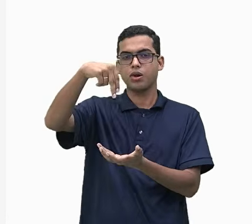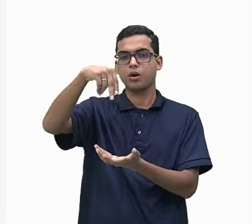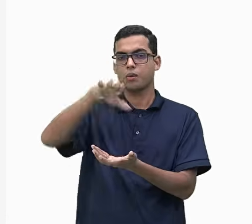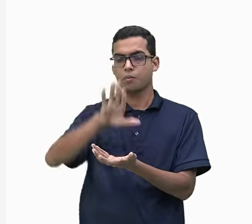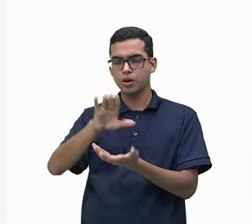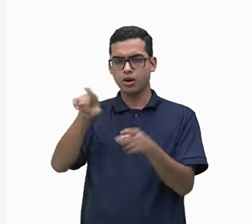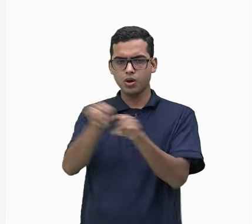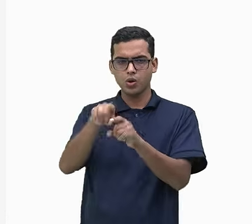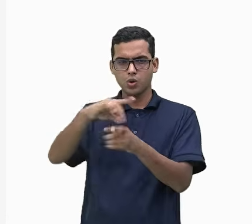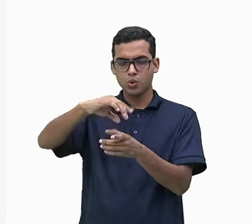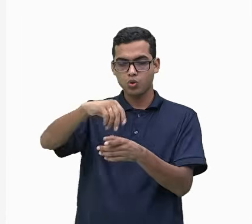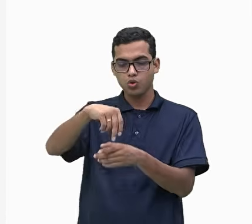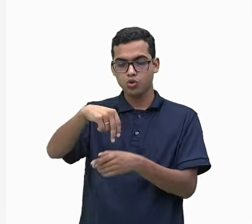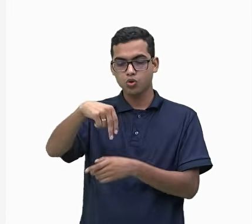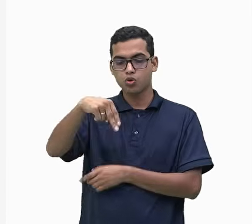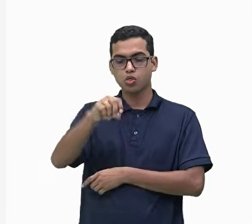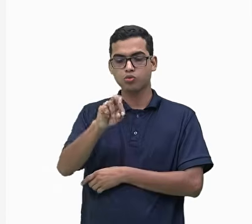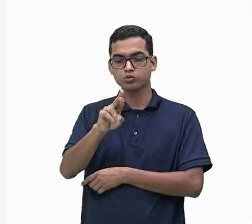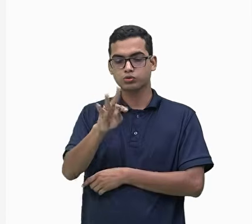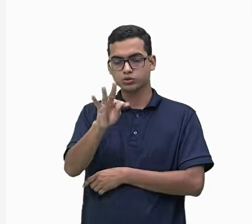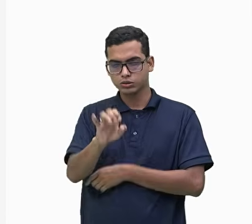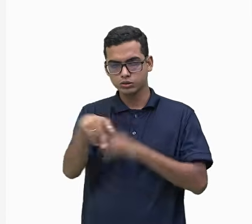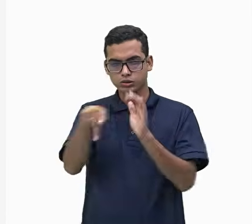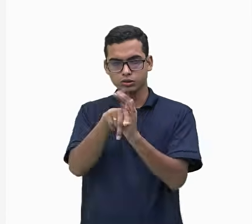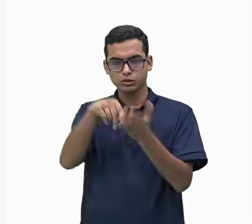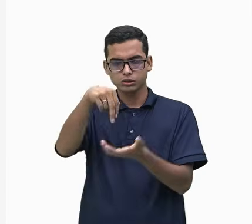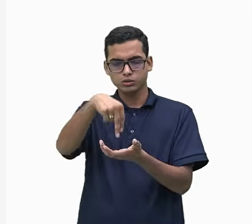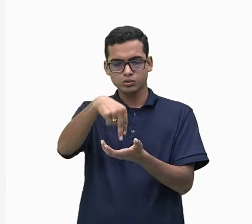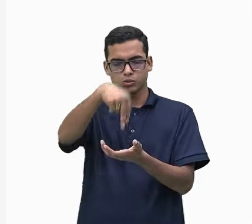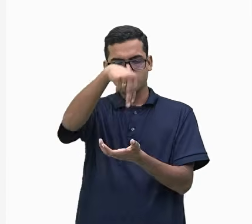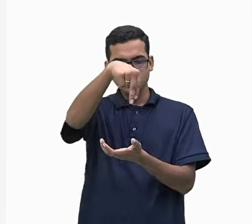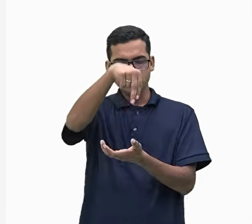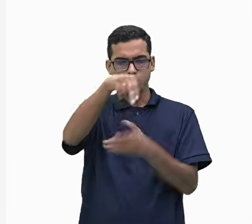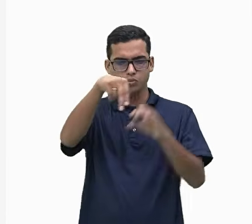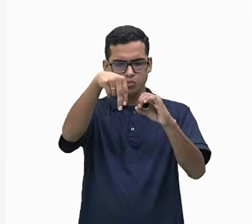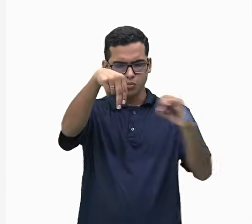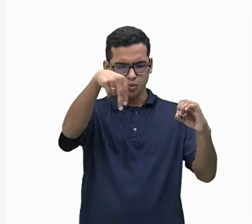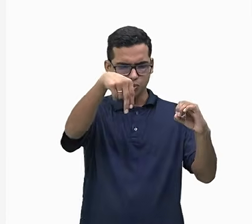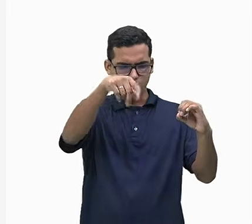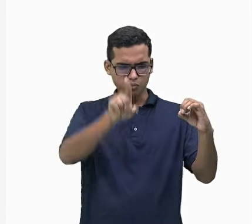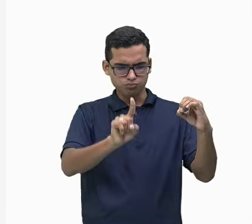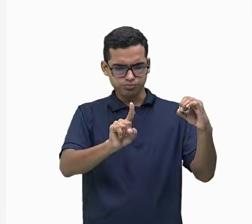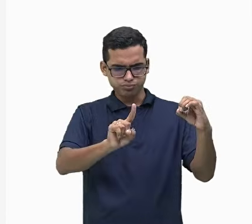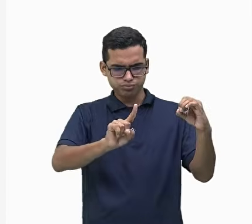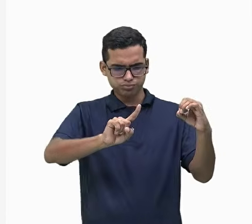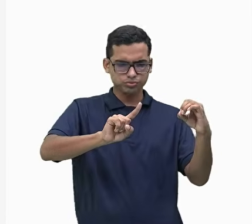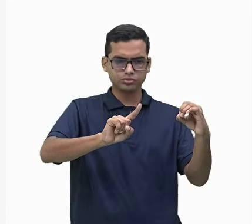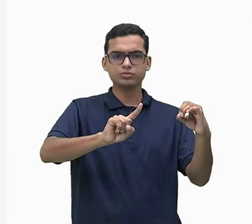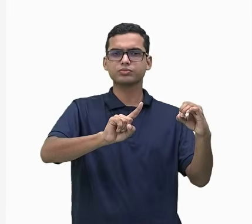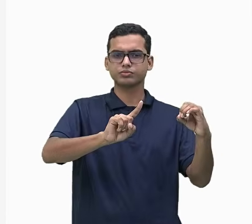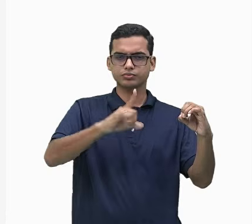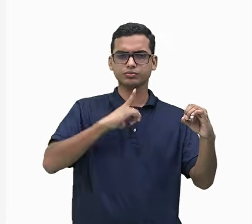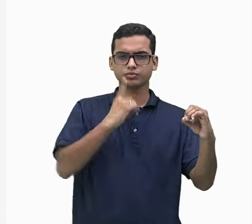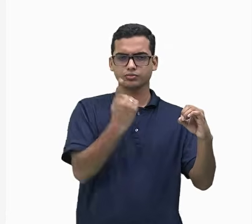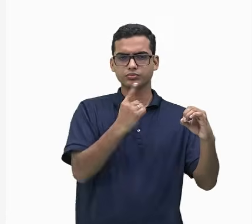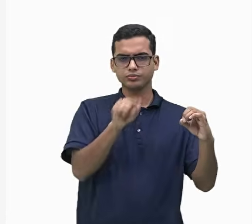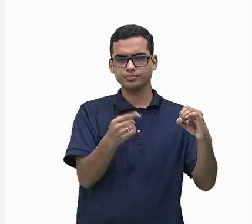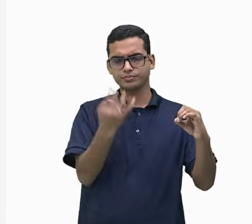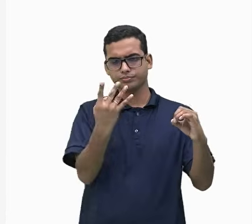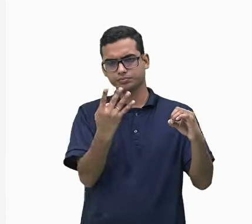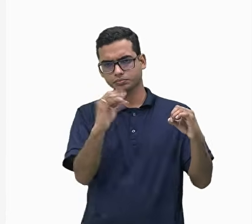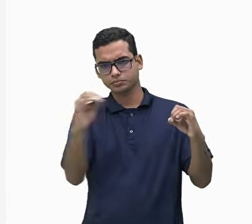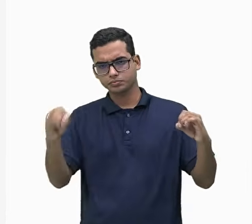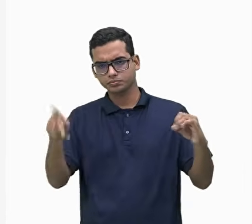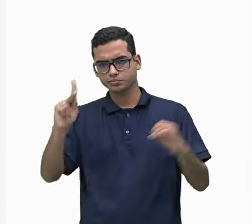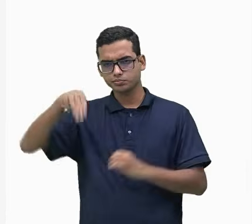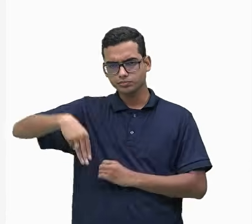para o oeste, ok? Há uma diferença aí com cerca de 1,400 quilômetros entre os dois.